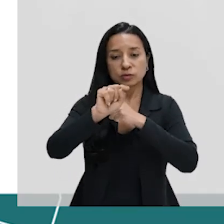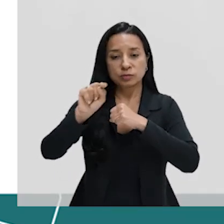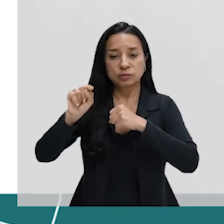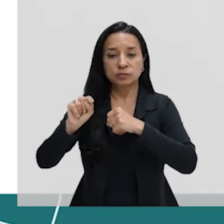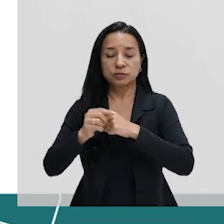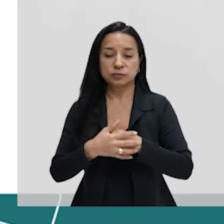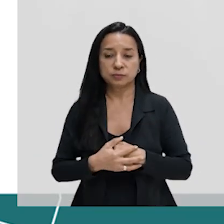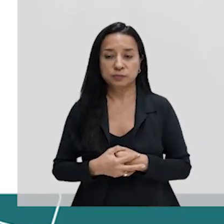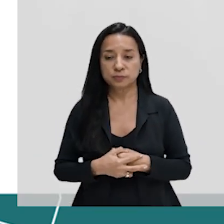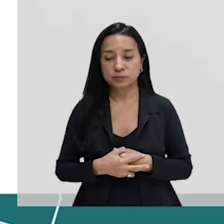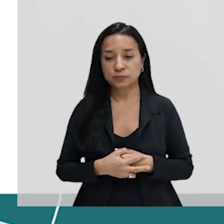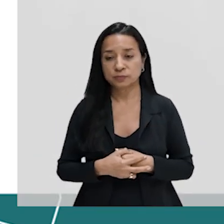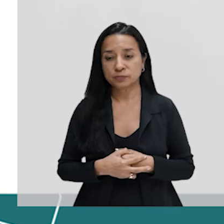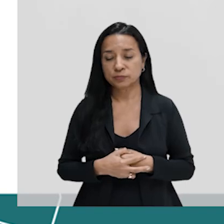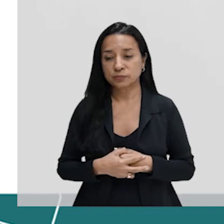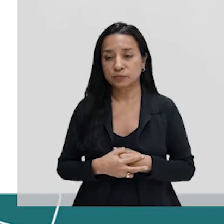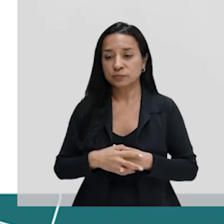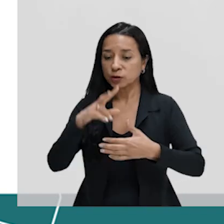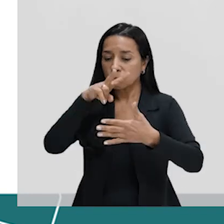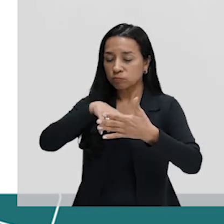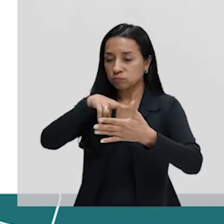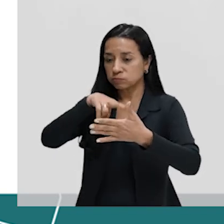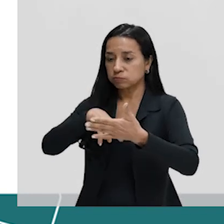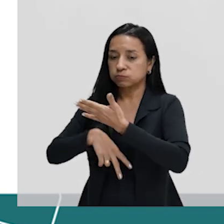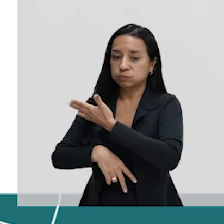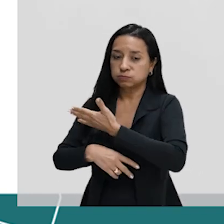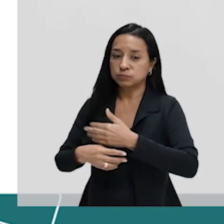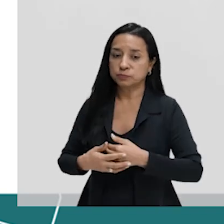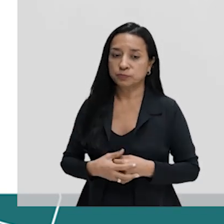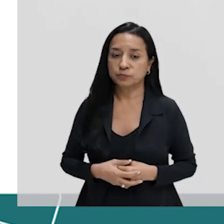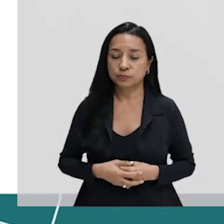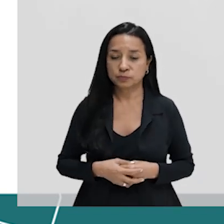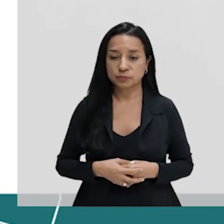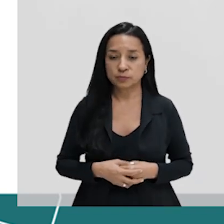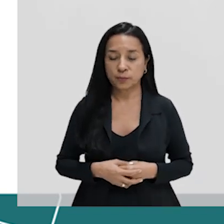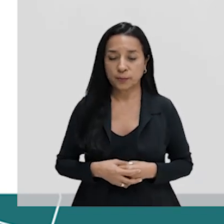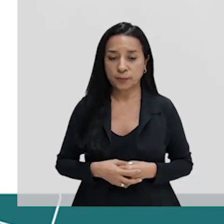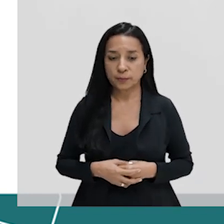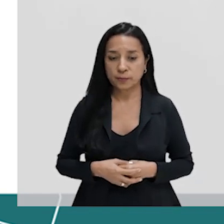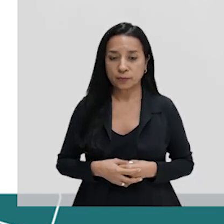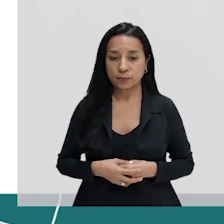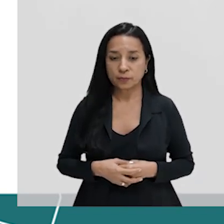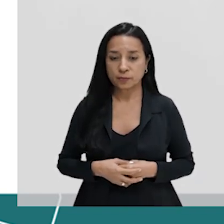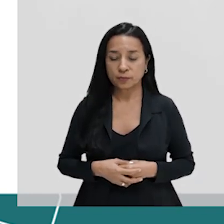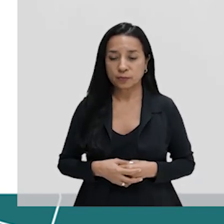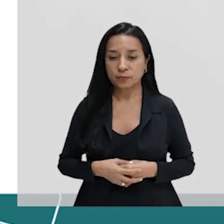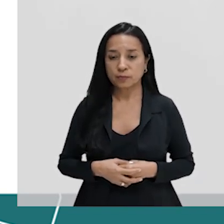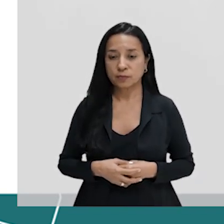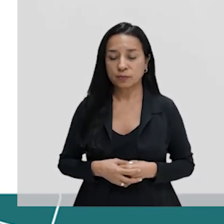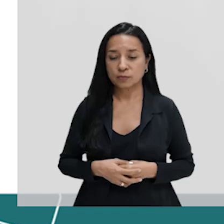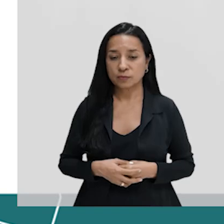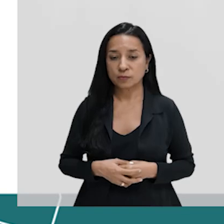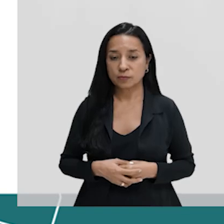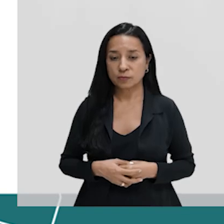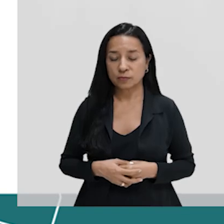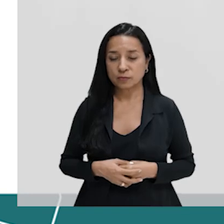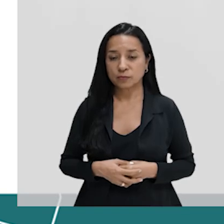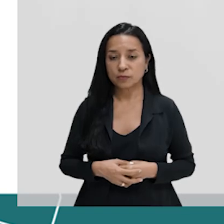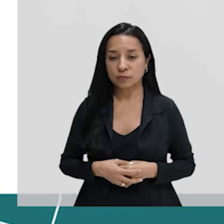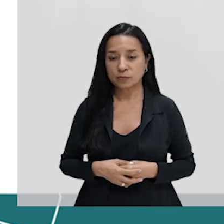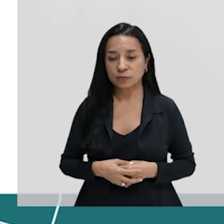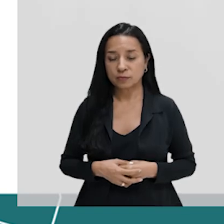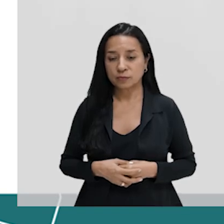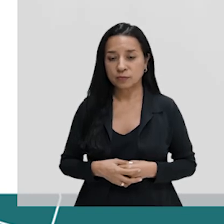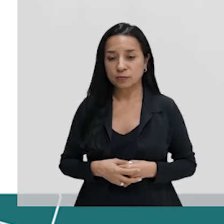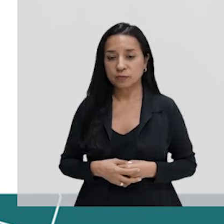elemento está com a pessoa que fala ou próxima dela, nós utilizamos esta, este,